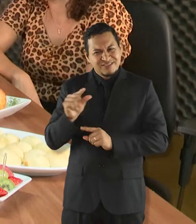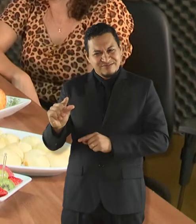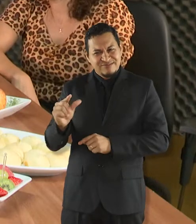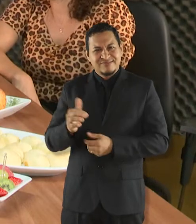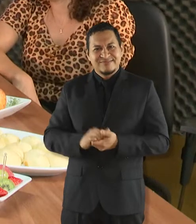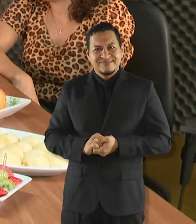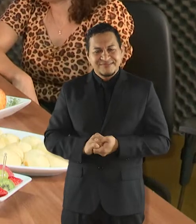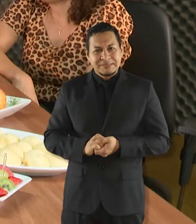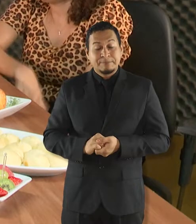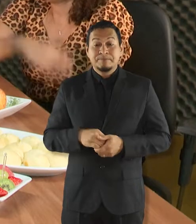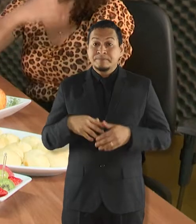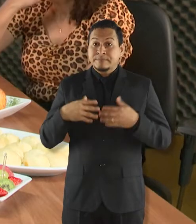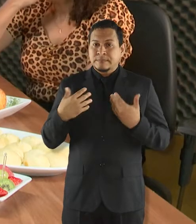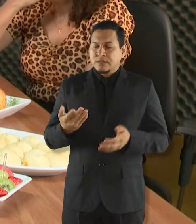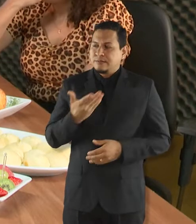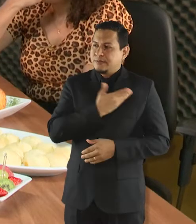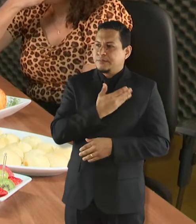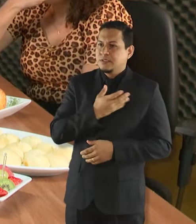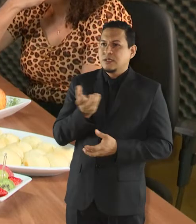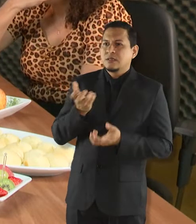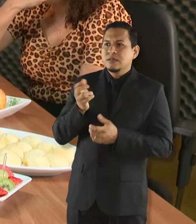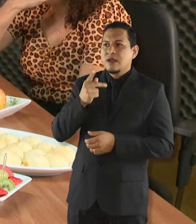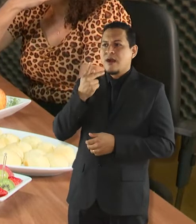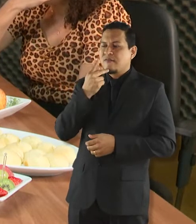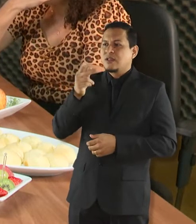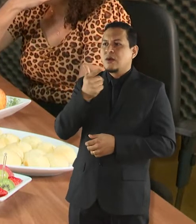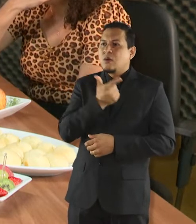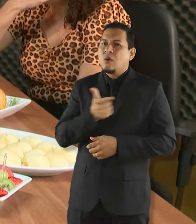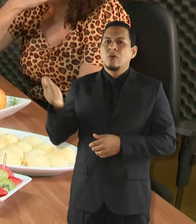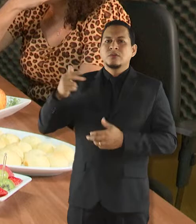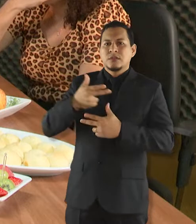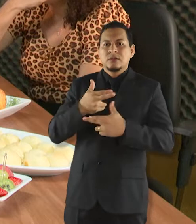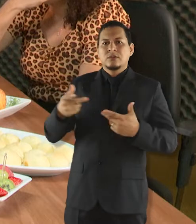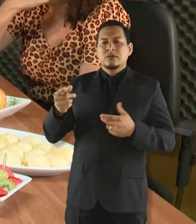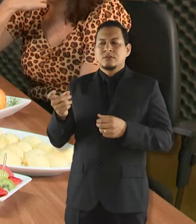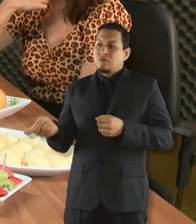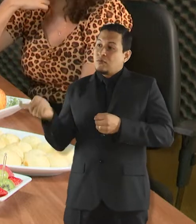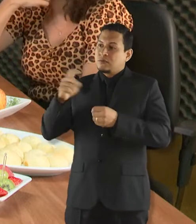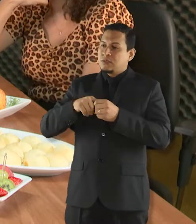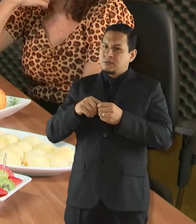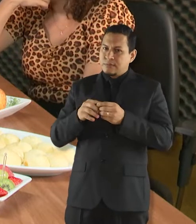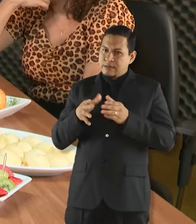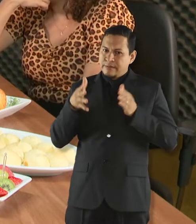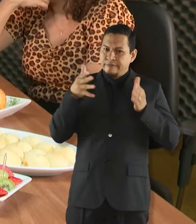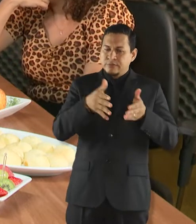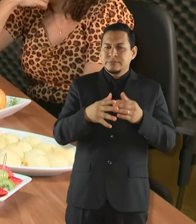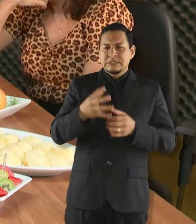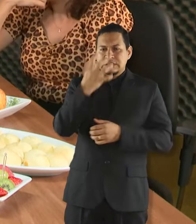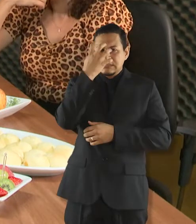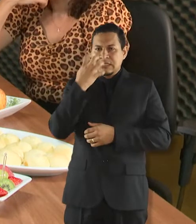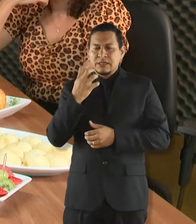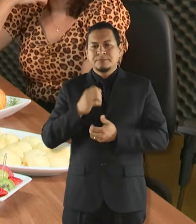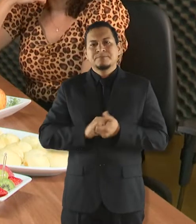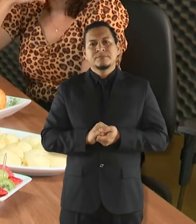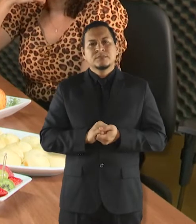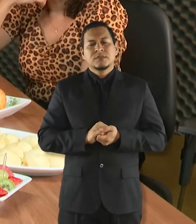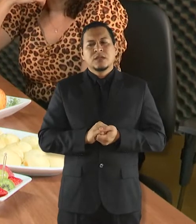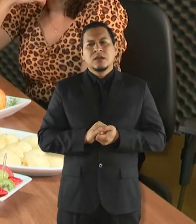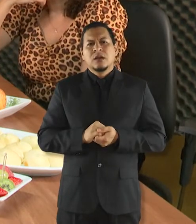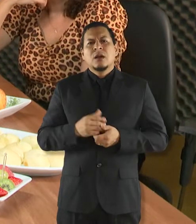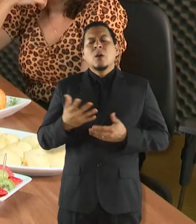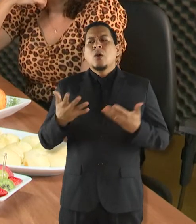artistazinho. Pois é, minha amiga. E eu queria falar, assim, um outro ponto contigo, assim, já voltando aqui pro lado mais sério, né? Sim.